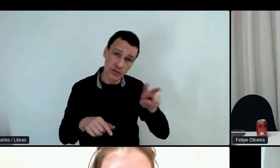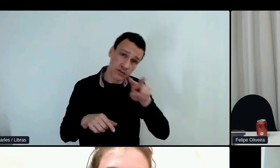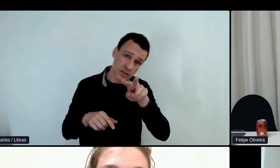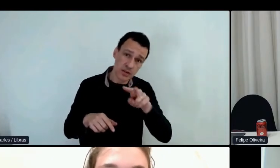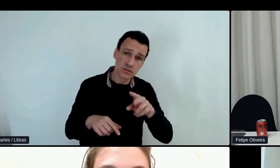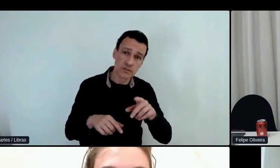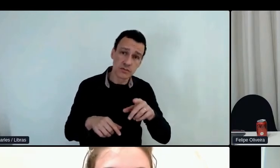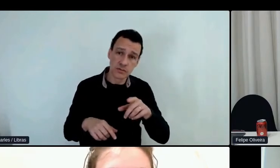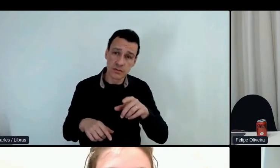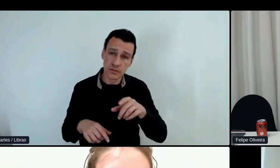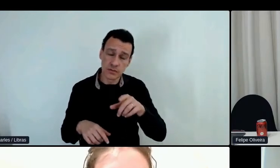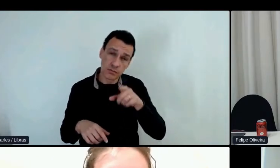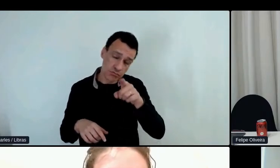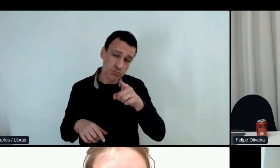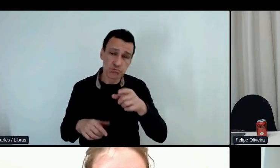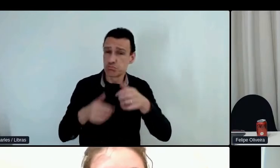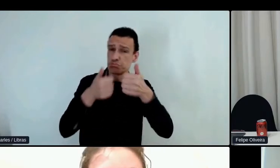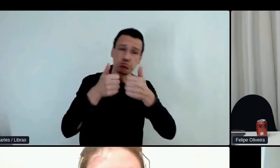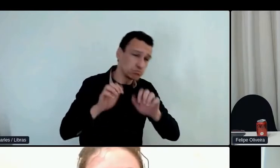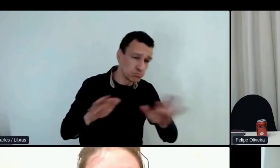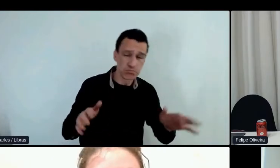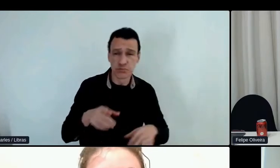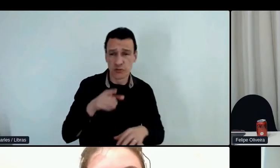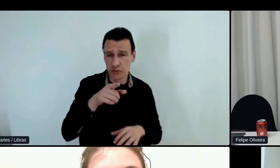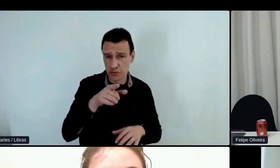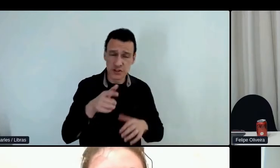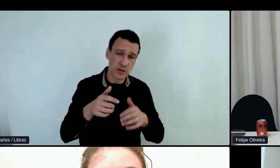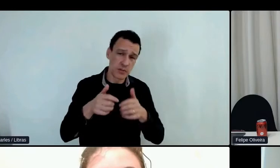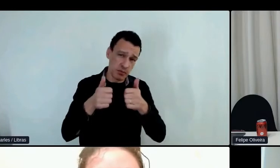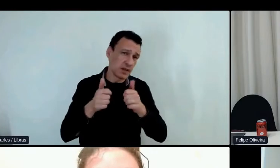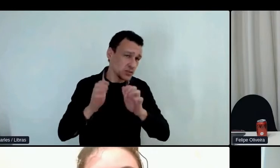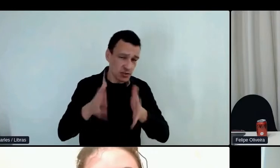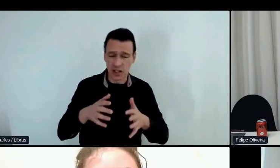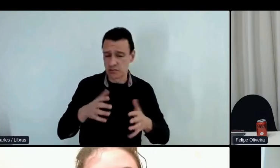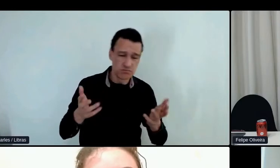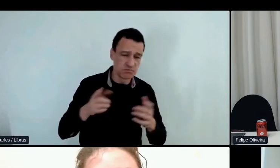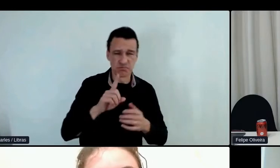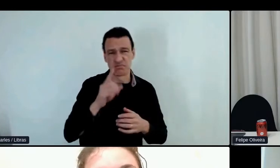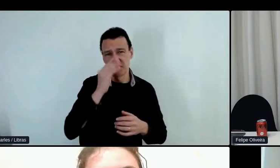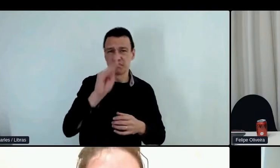pós-graduação. E aí o professor, assim, muitas vezes